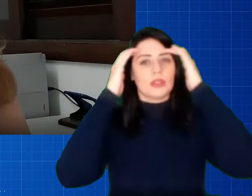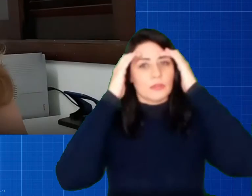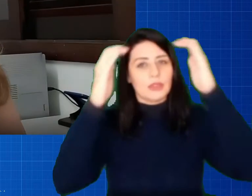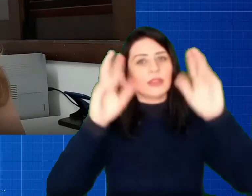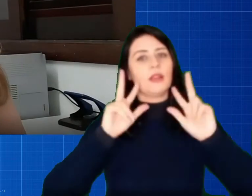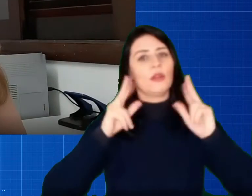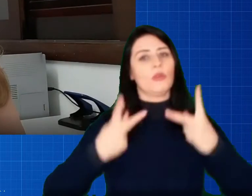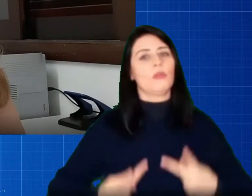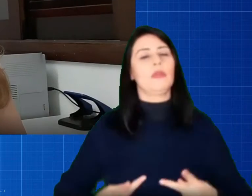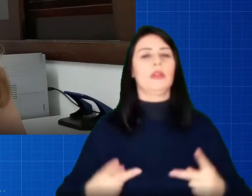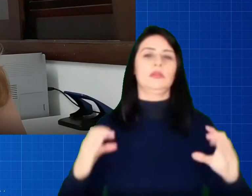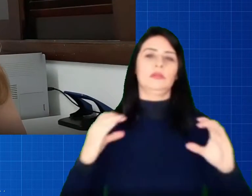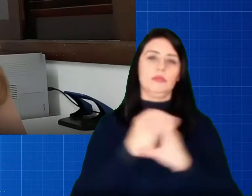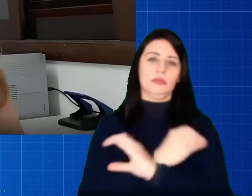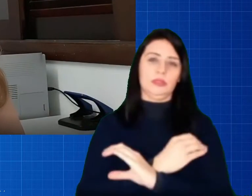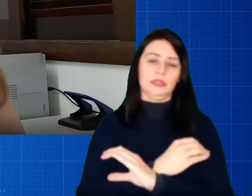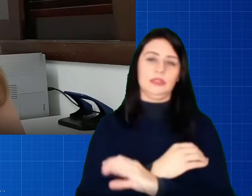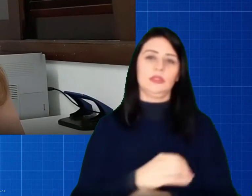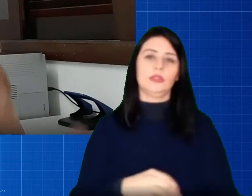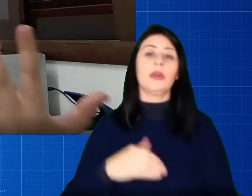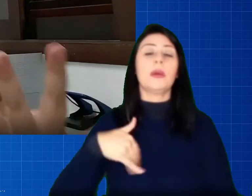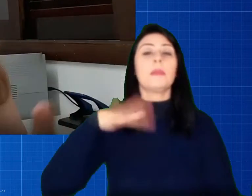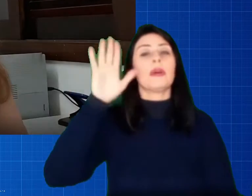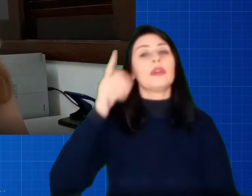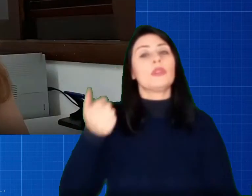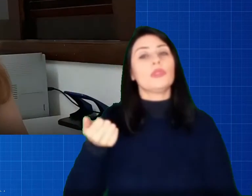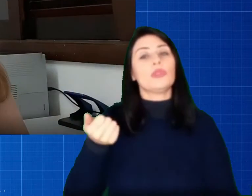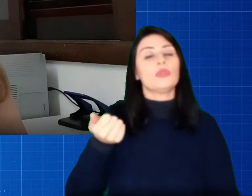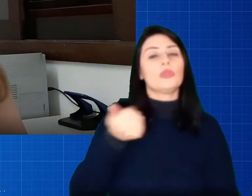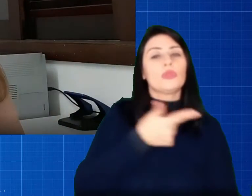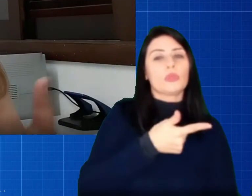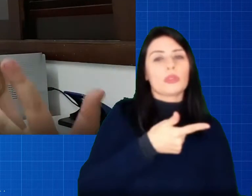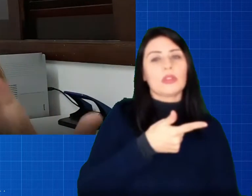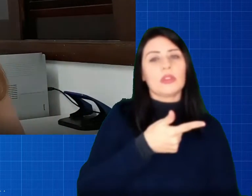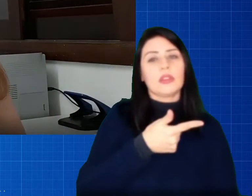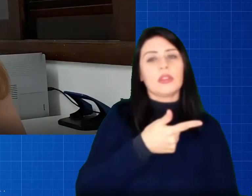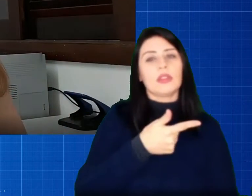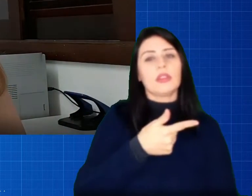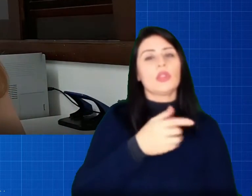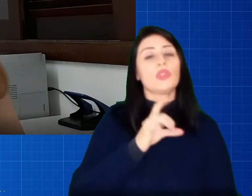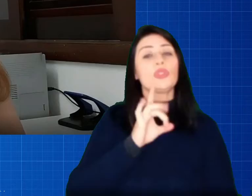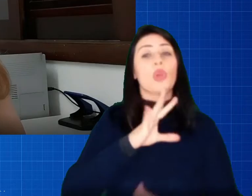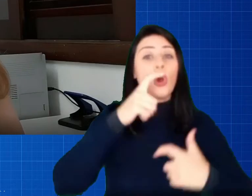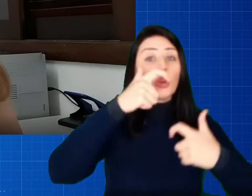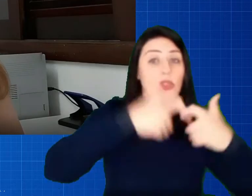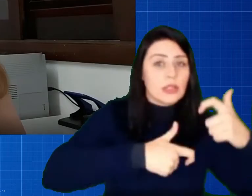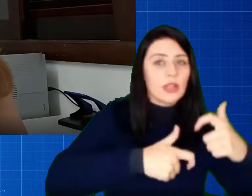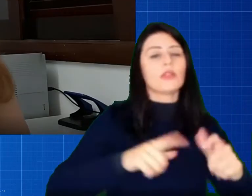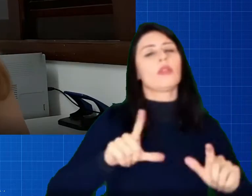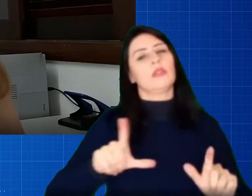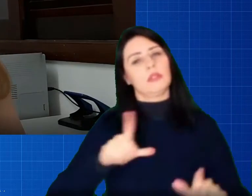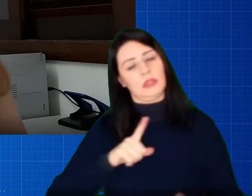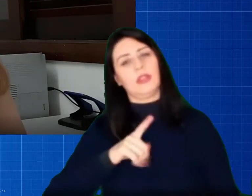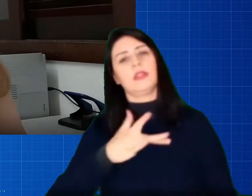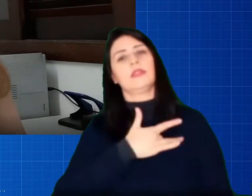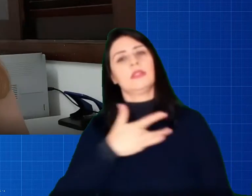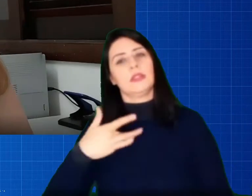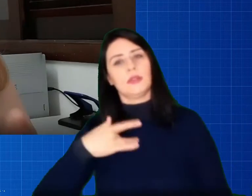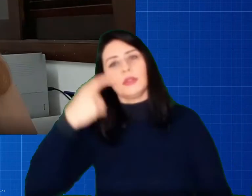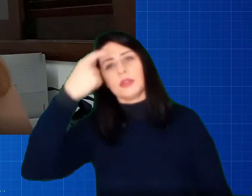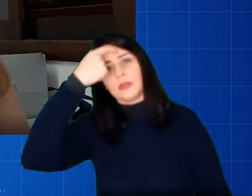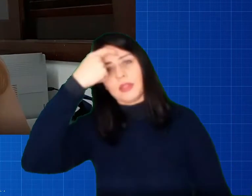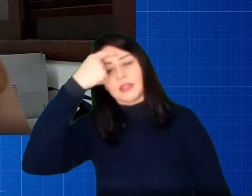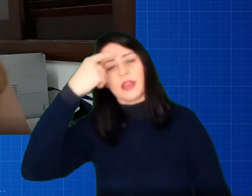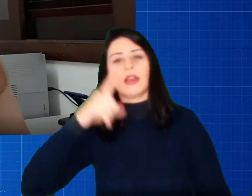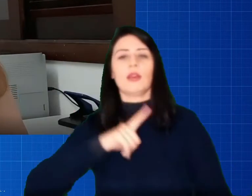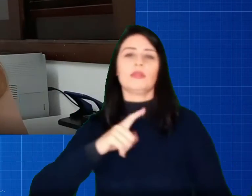respeitar o ser humano como um todo, né? Muito mais do que só um ato, isso tem a ver com saúde mental, isso